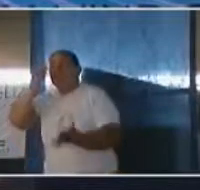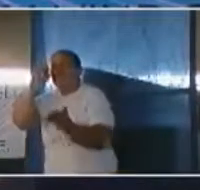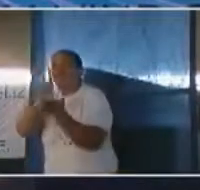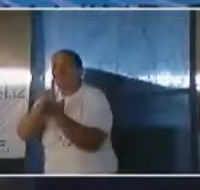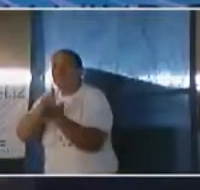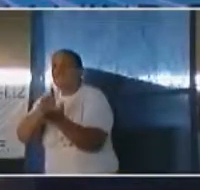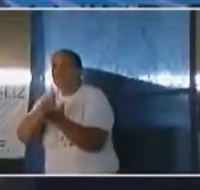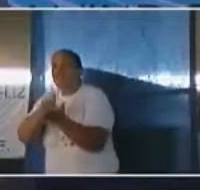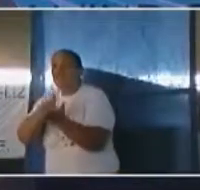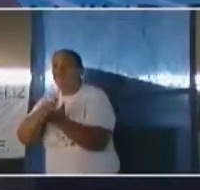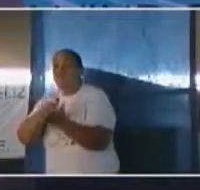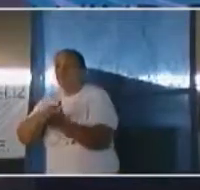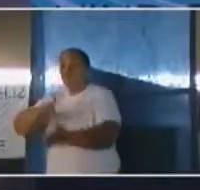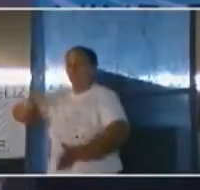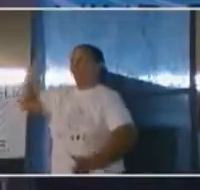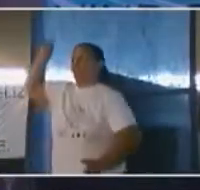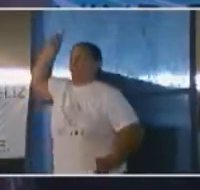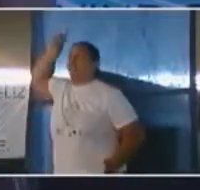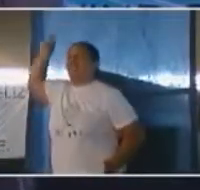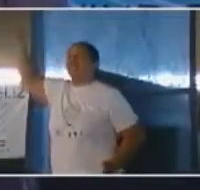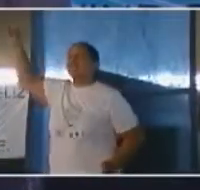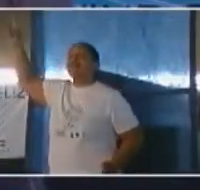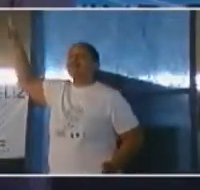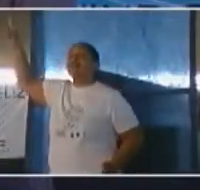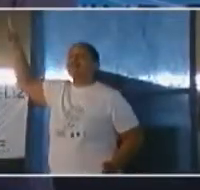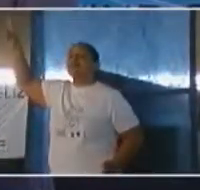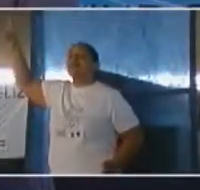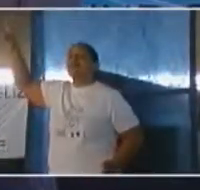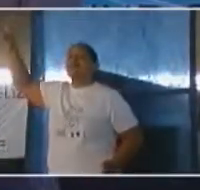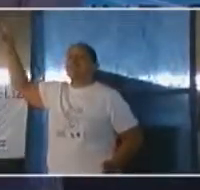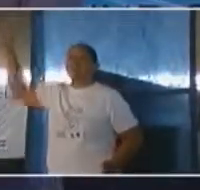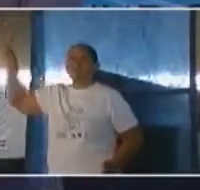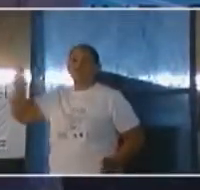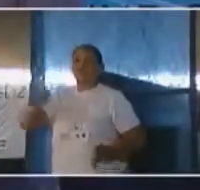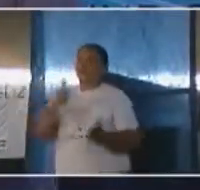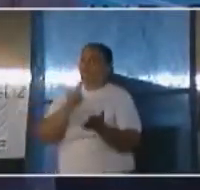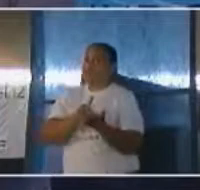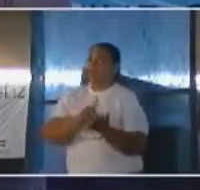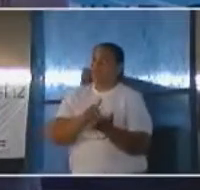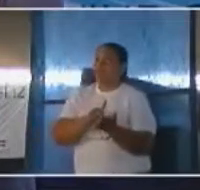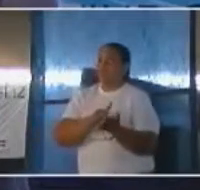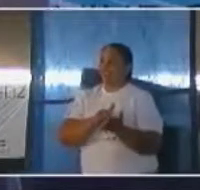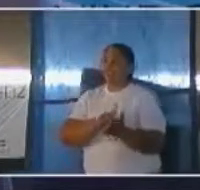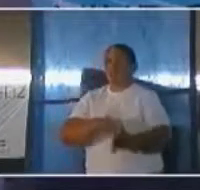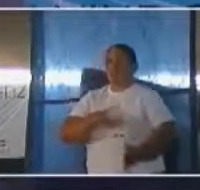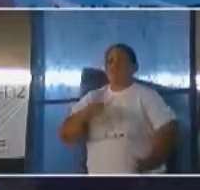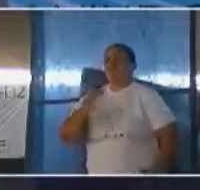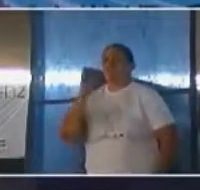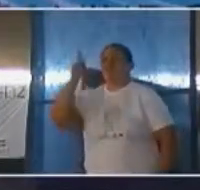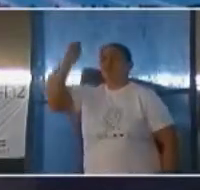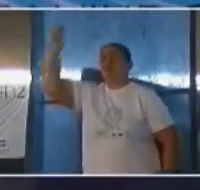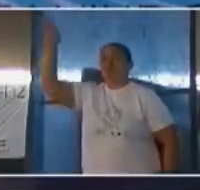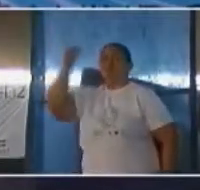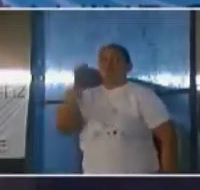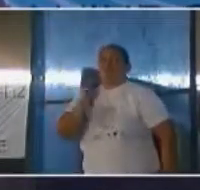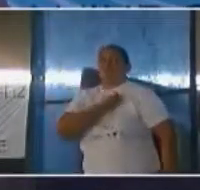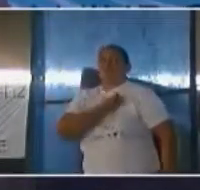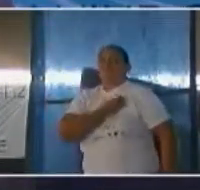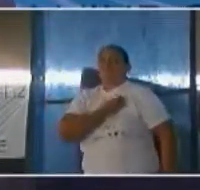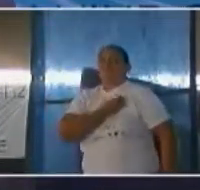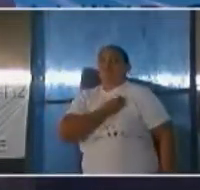Muitas pessoas consideram esta fala do apóstolo Paulo como uma fala